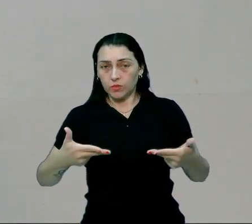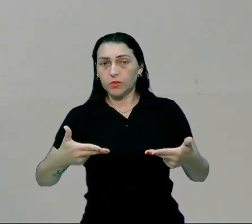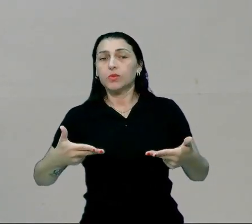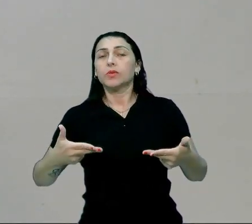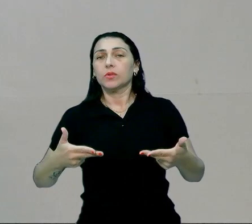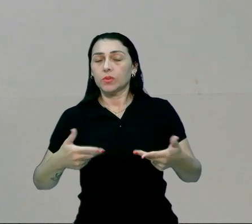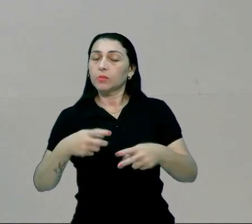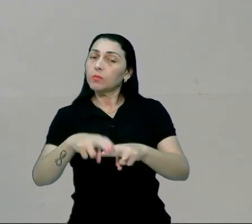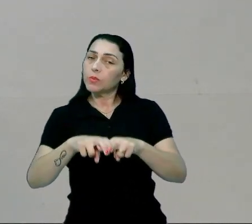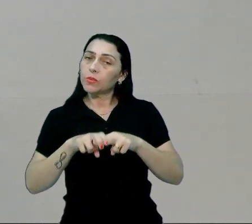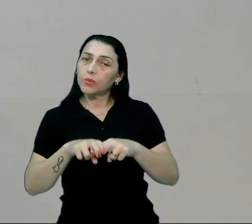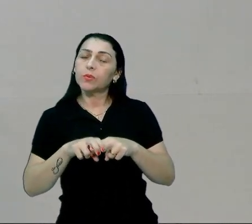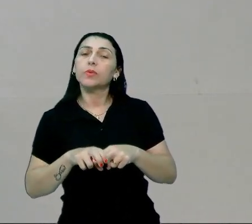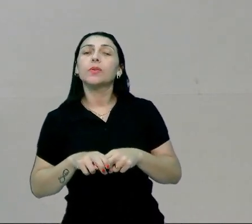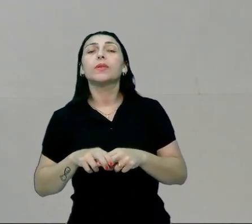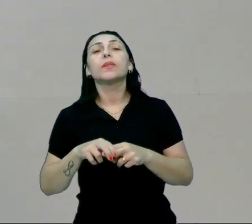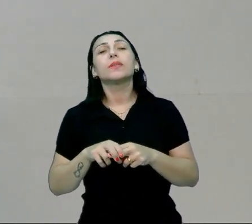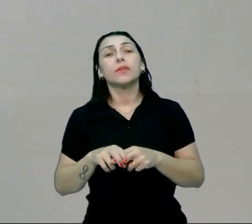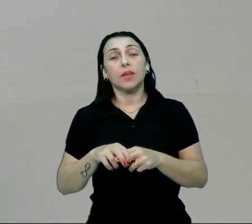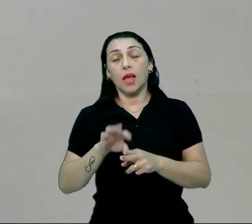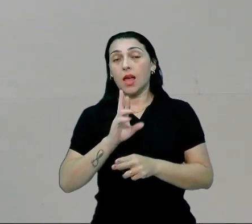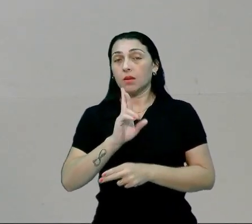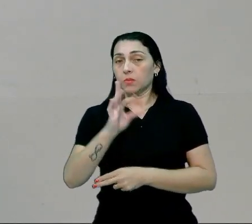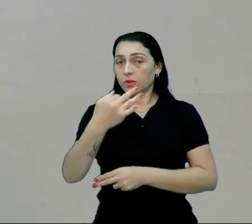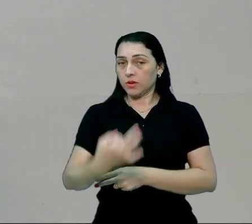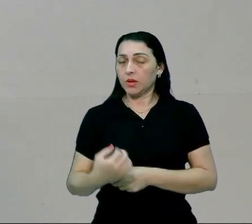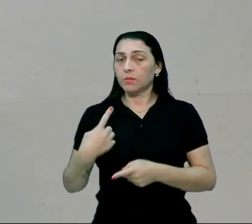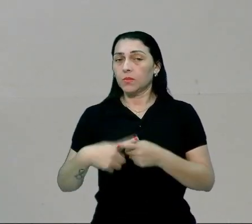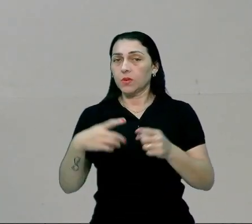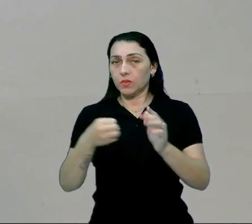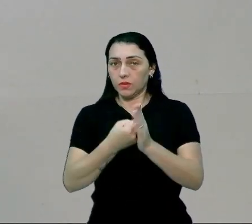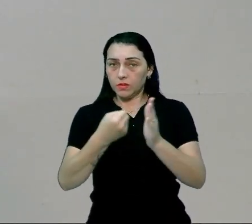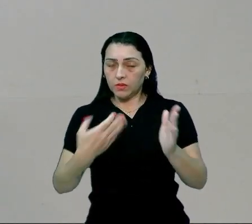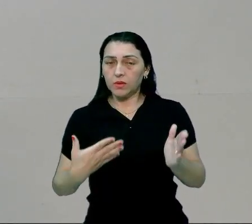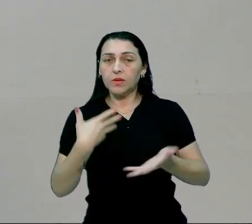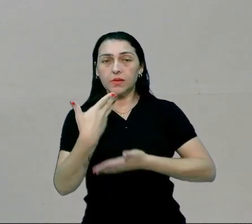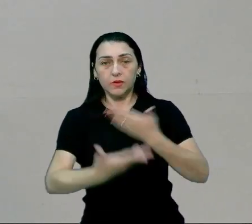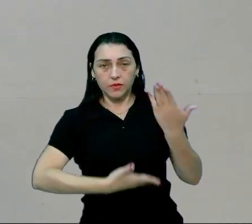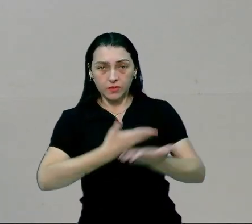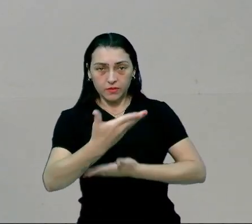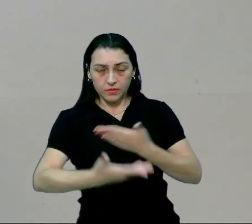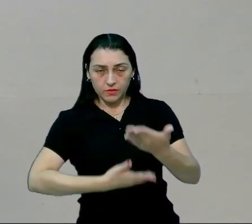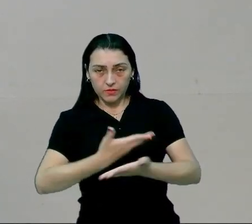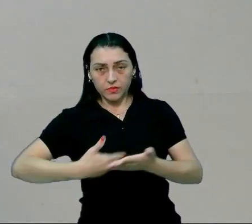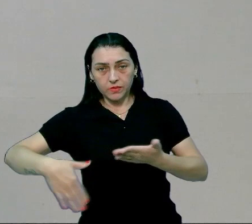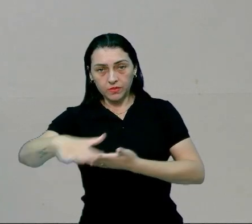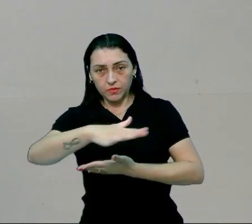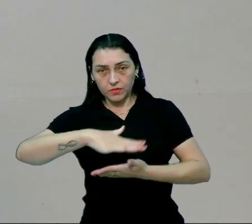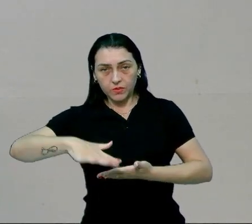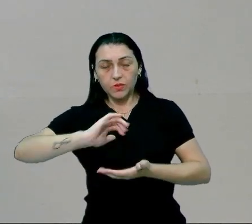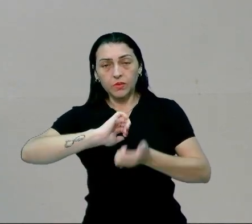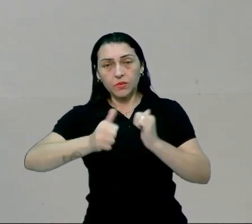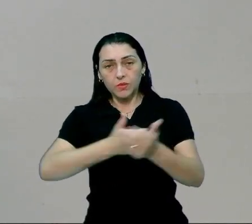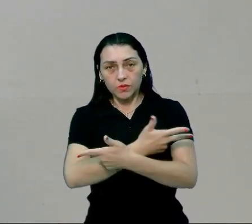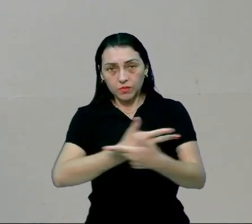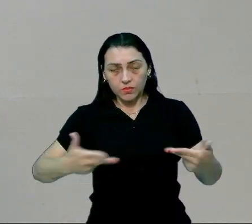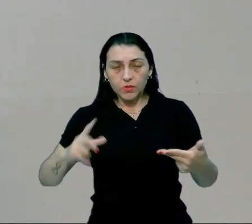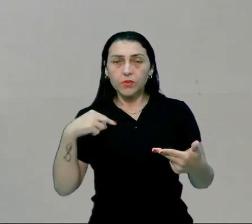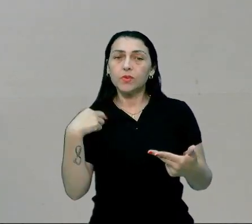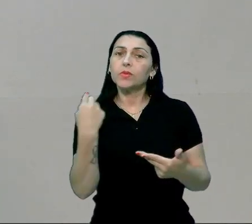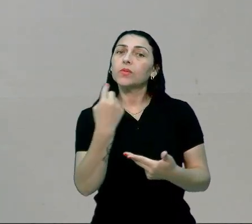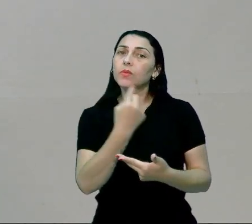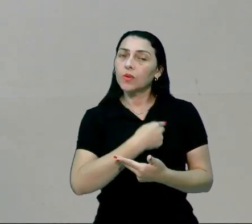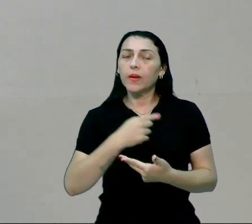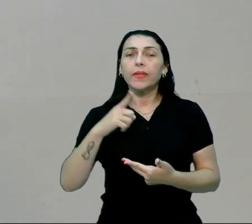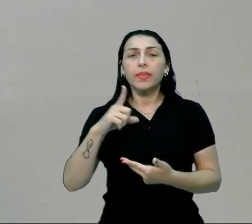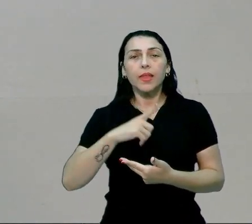do esporte, por isso que provavelmente esse é o gabarito, porque é uma das características, essa socialização e a interação por meio do esporte. A gente